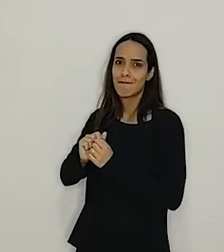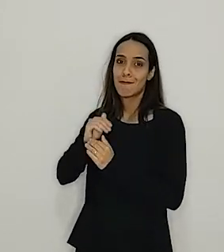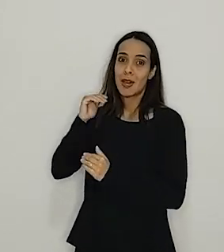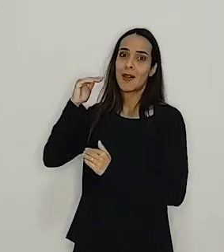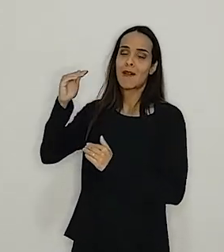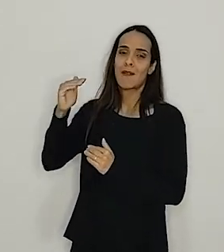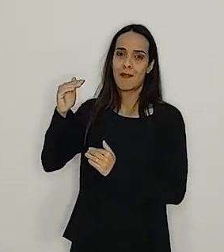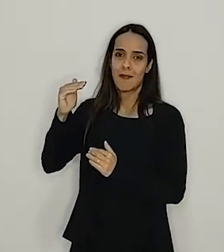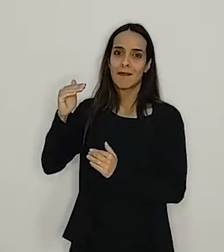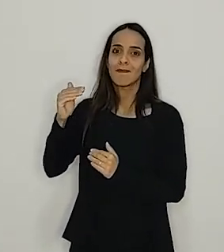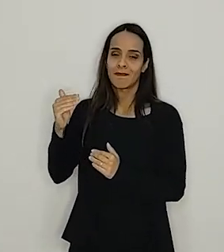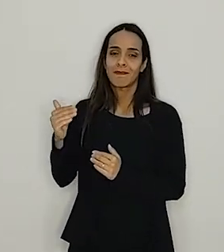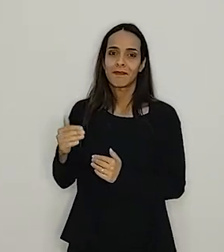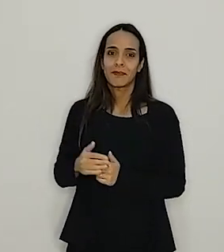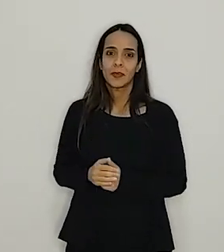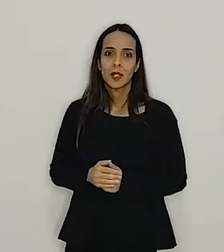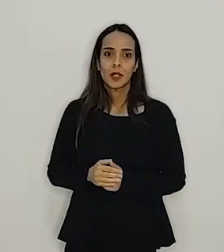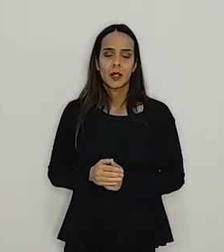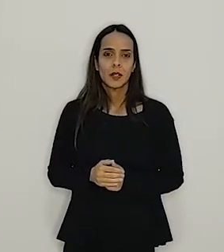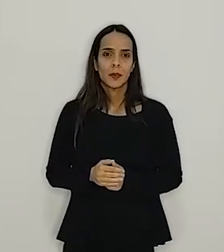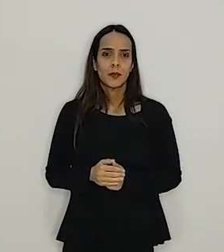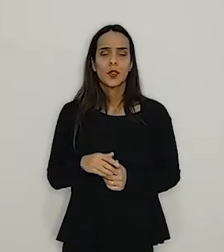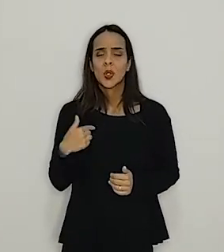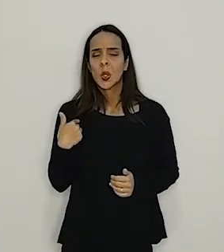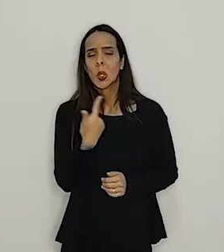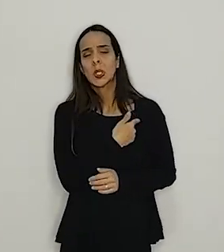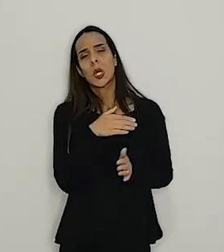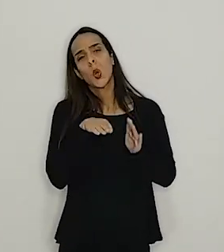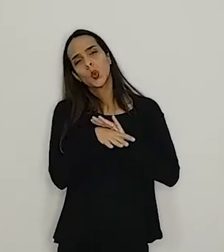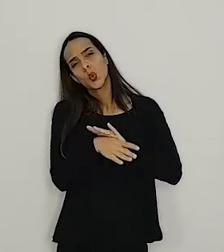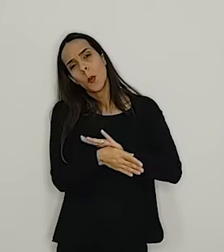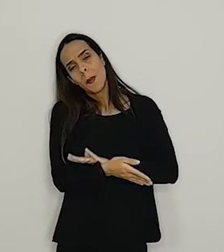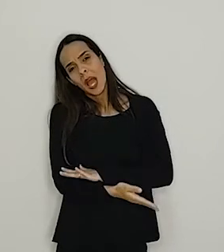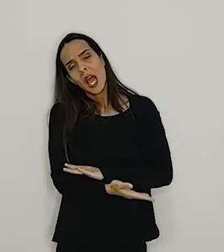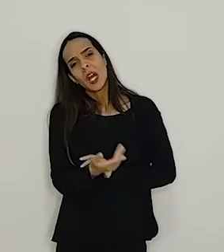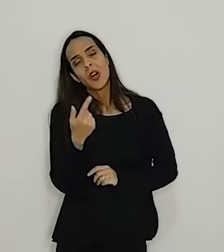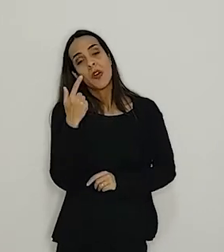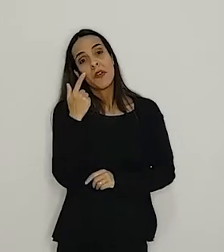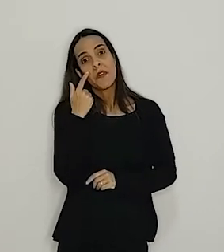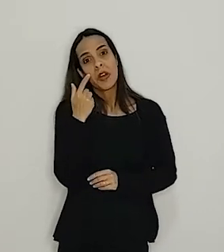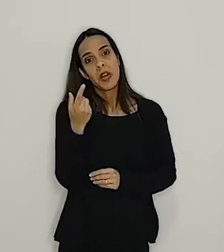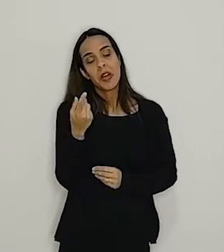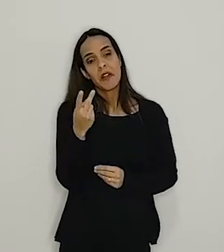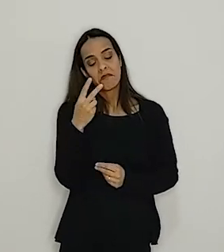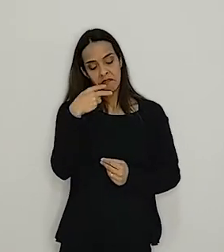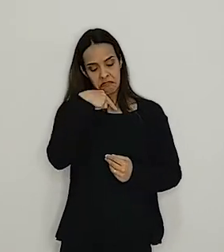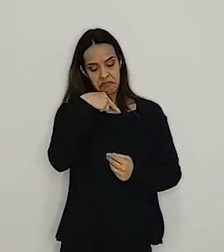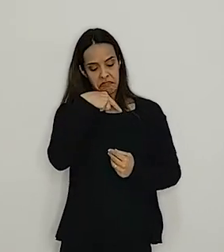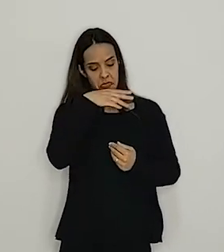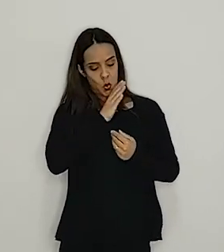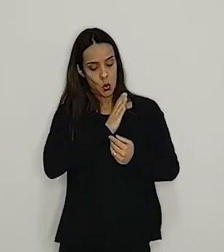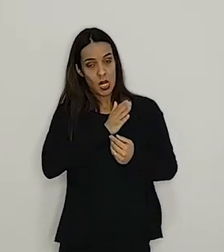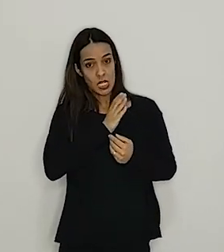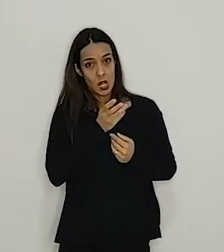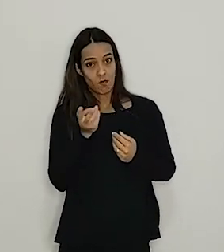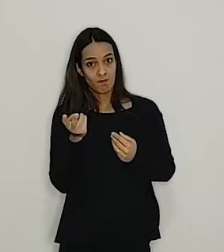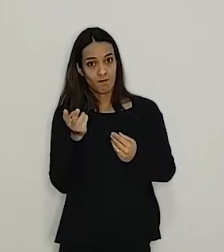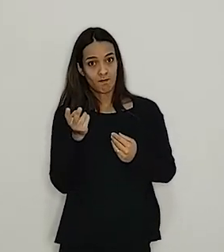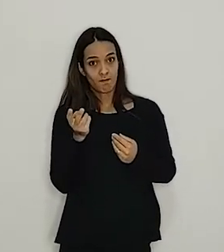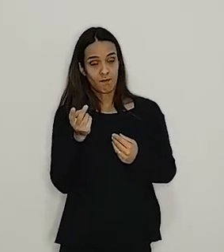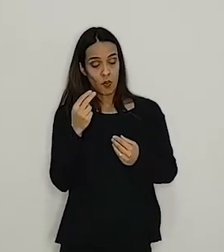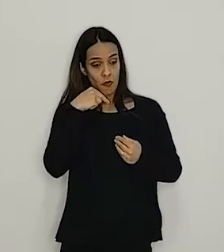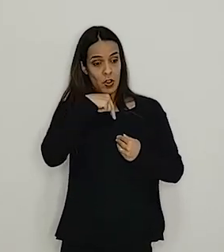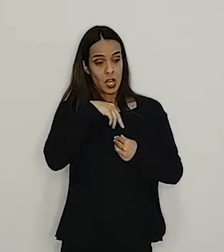O quanto nós estamos habilitados e habituados a olharmos para dentro dos nossos próprios